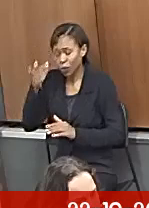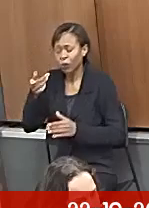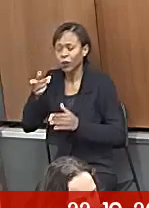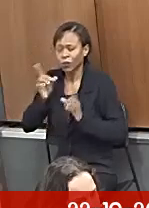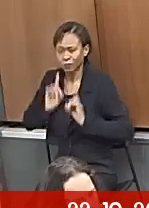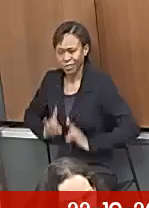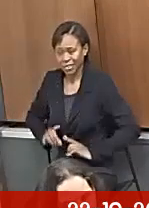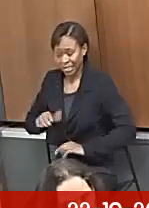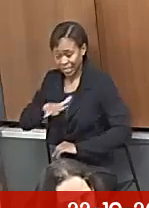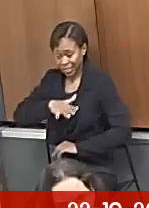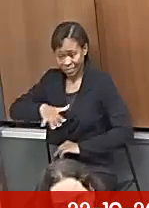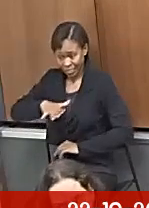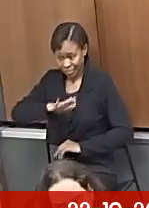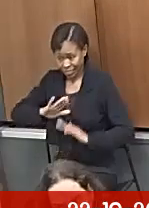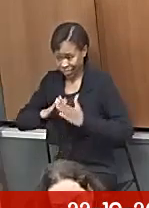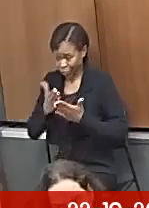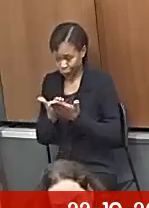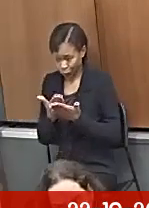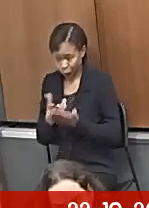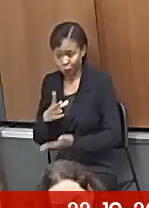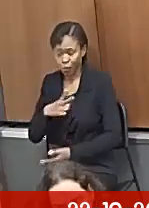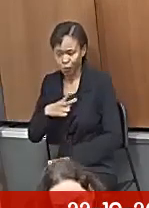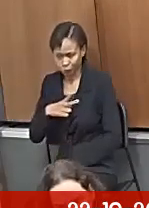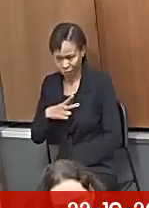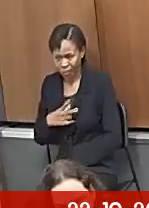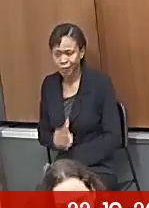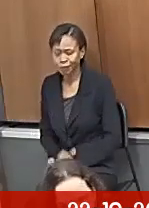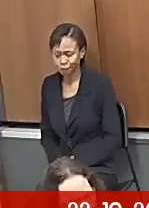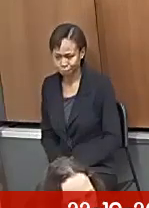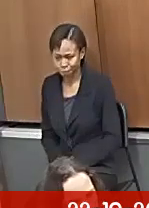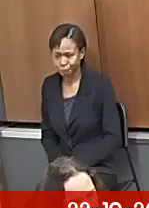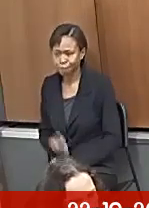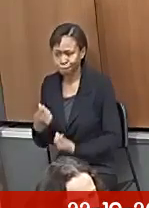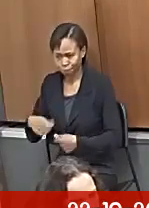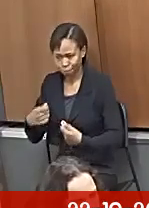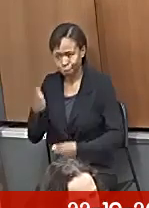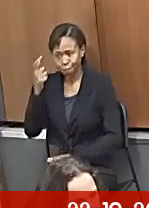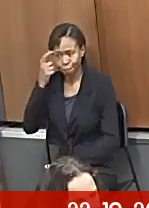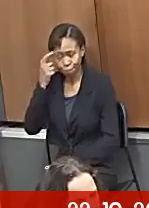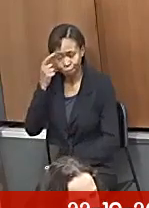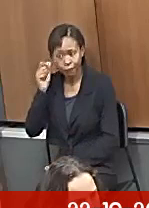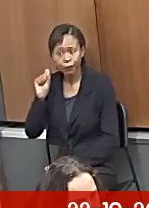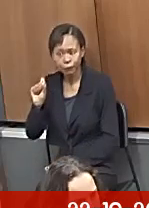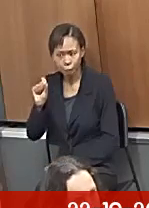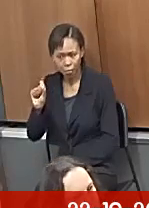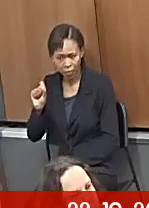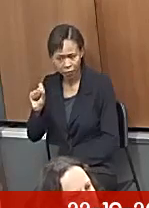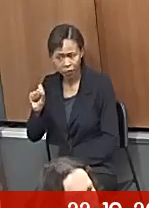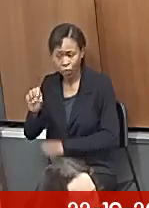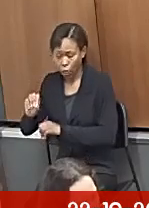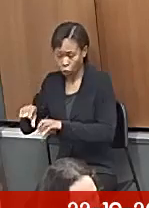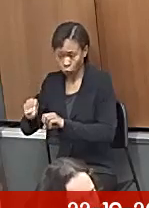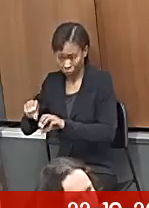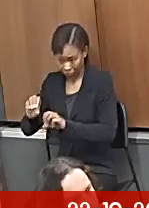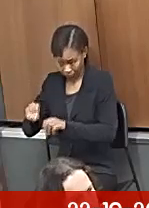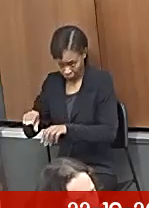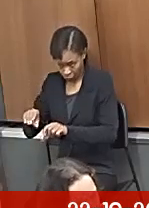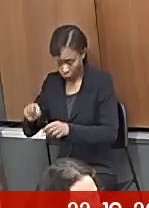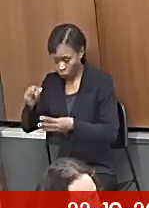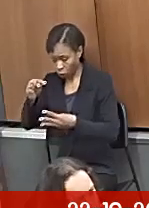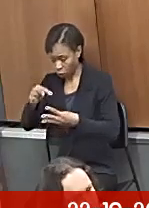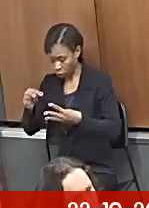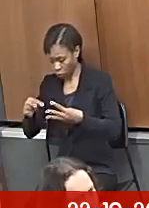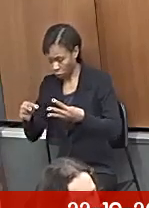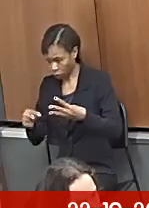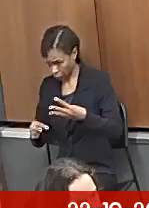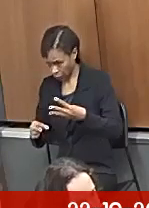de educação. E aí a gente tem que pensar na questão da educação sempre com base em 3 pilares, que é